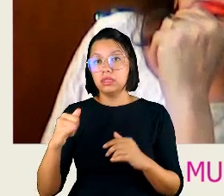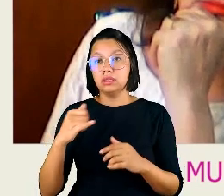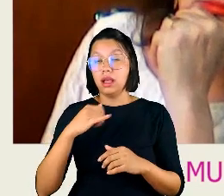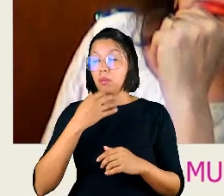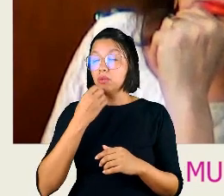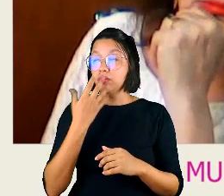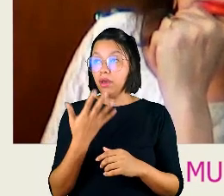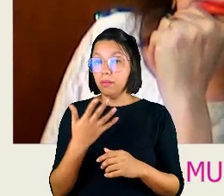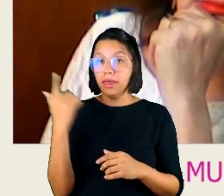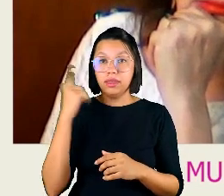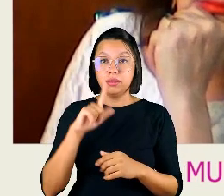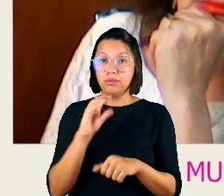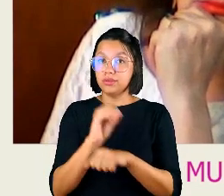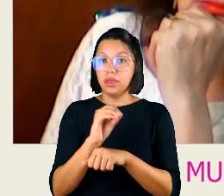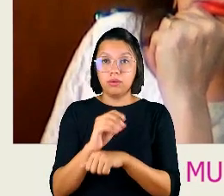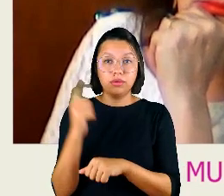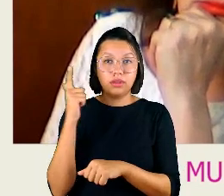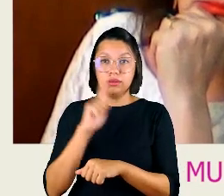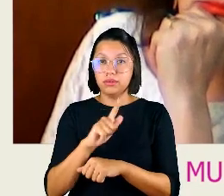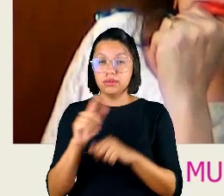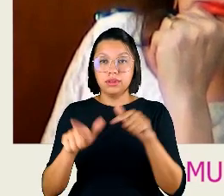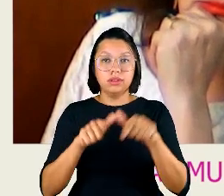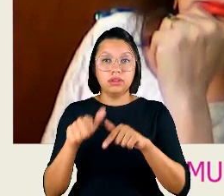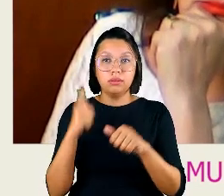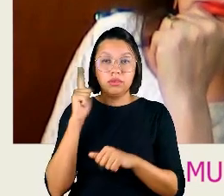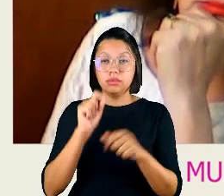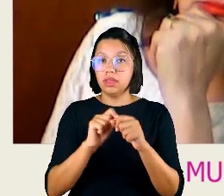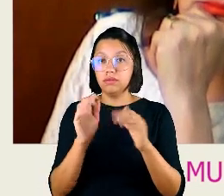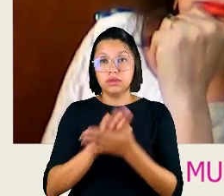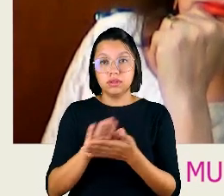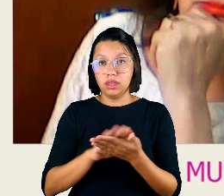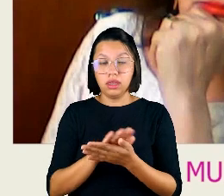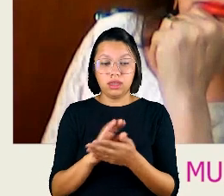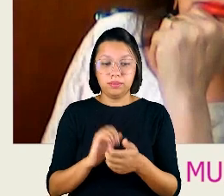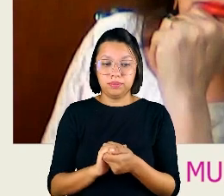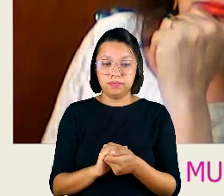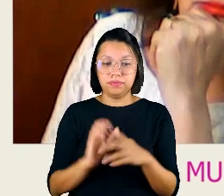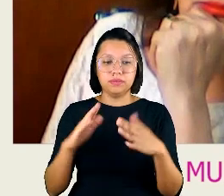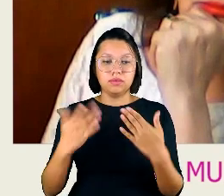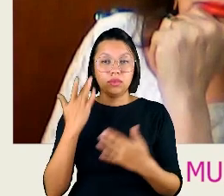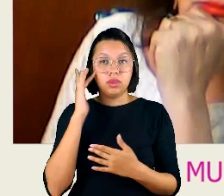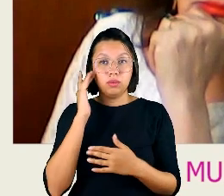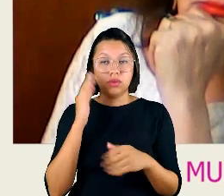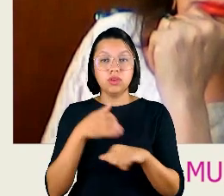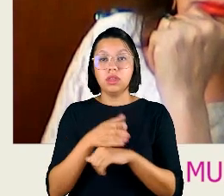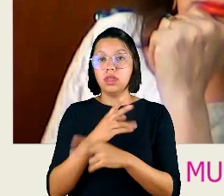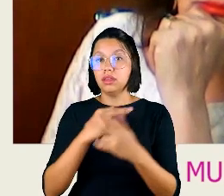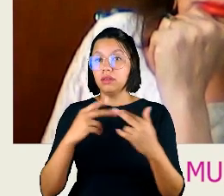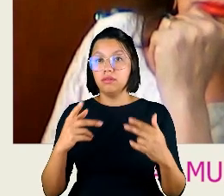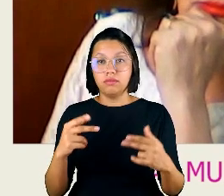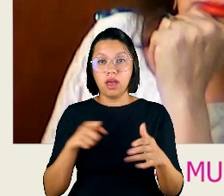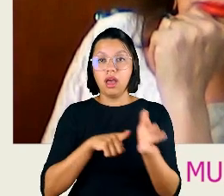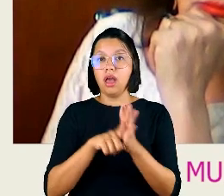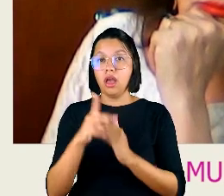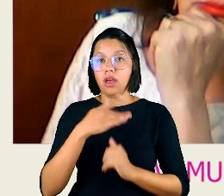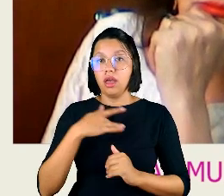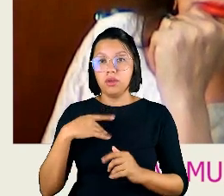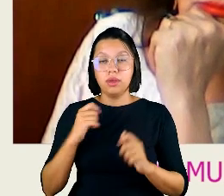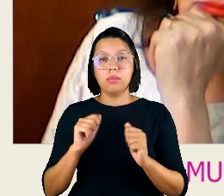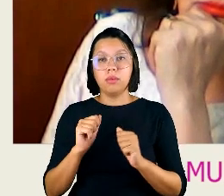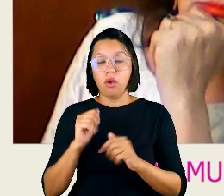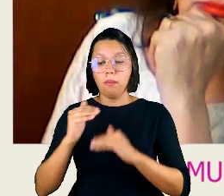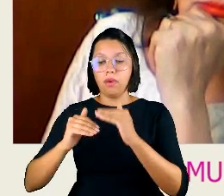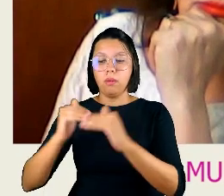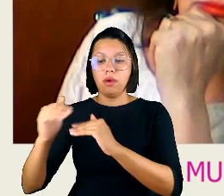vai conseguir trabalhar, ela não vai conseguir fazer nada. E aí eu acho que entram várias questões da saúde que podem ser desdobradas depois. E,